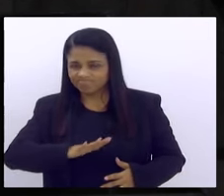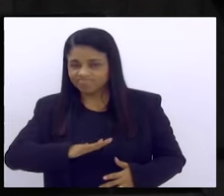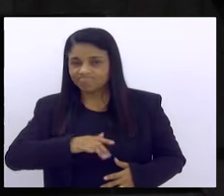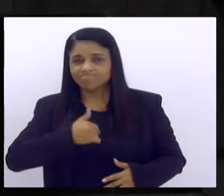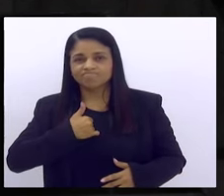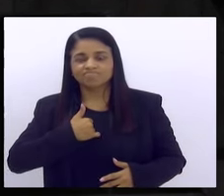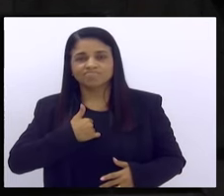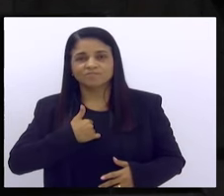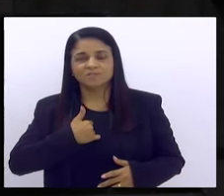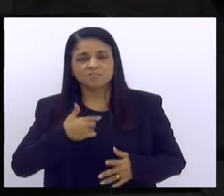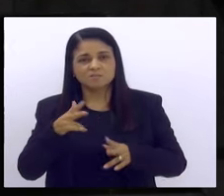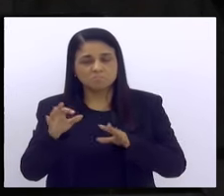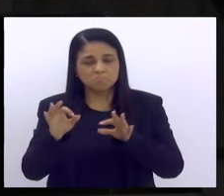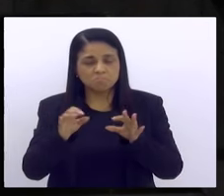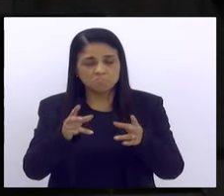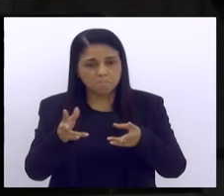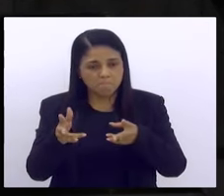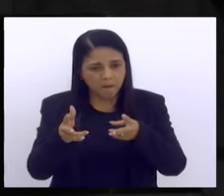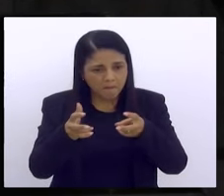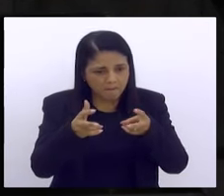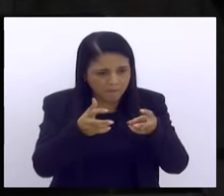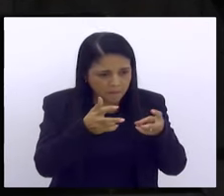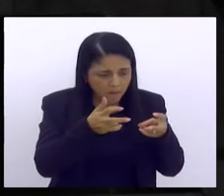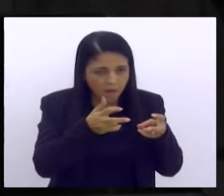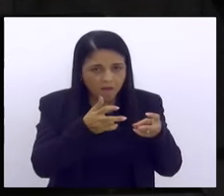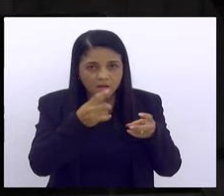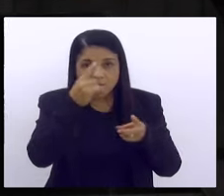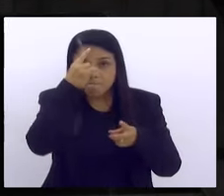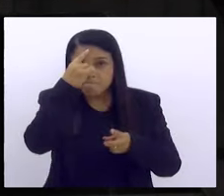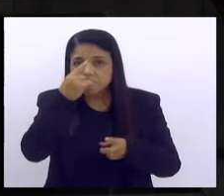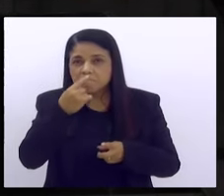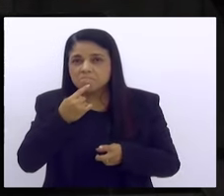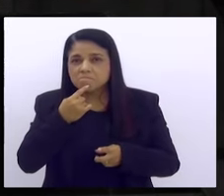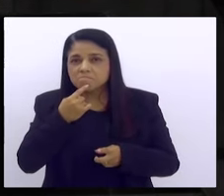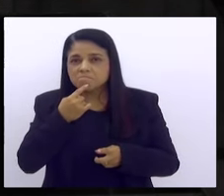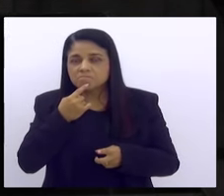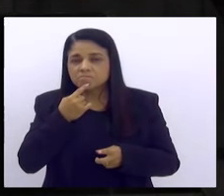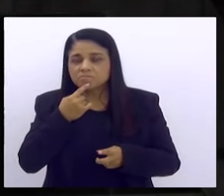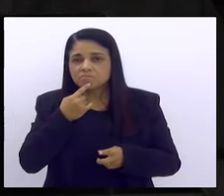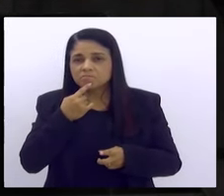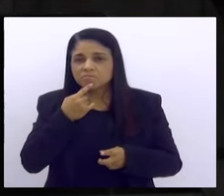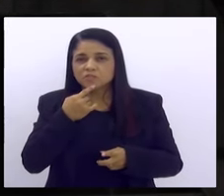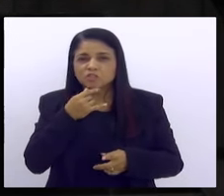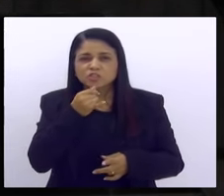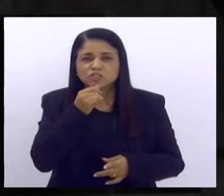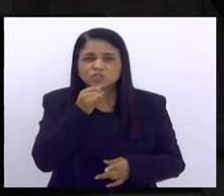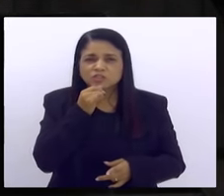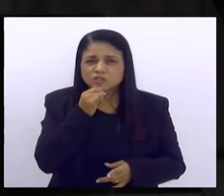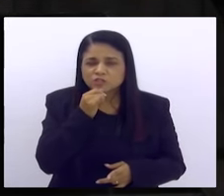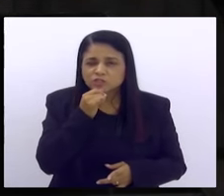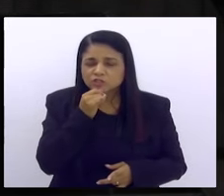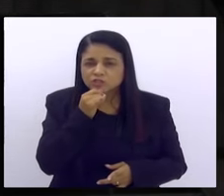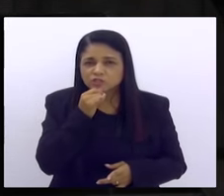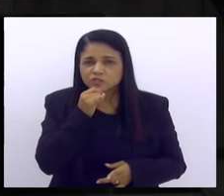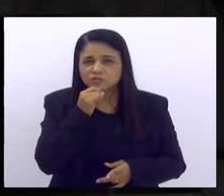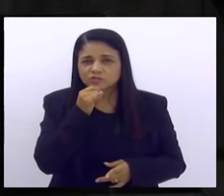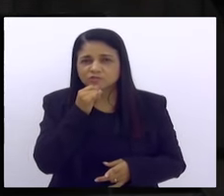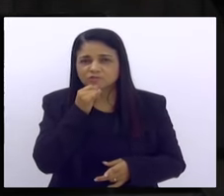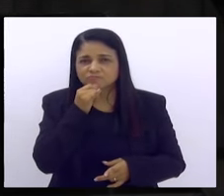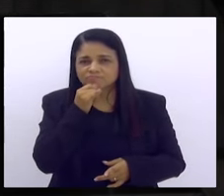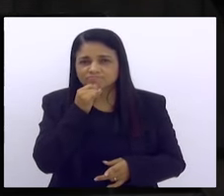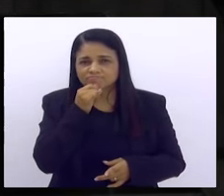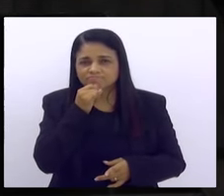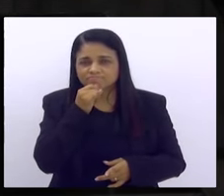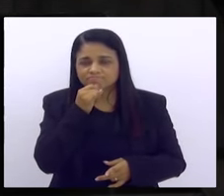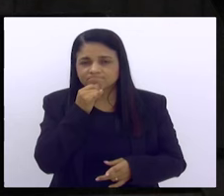presenciar uma das cenas mais lamentáveis e tristes que eu já